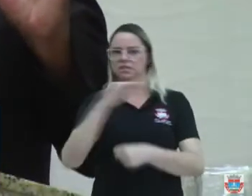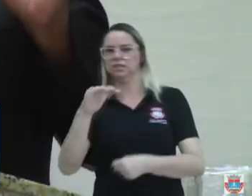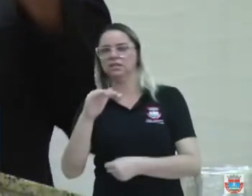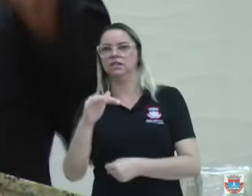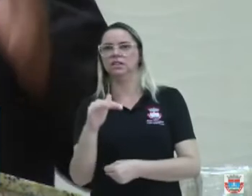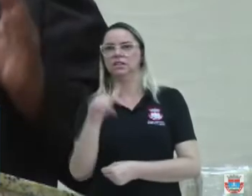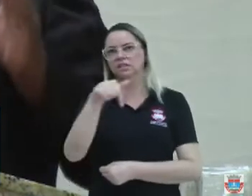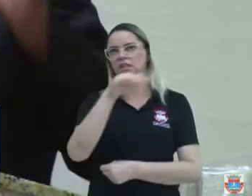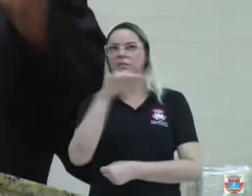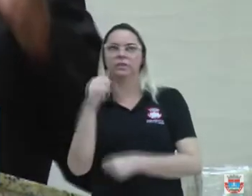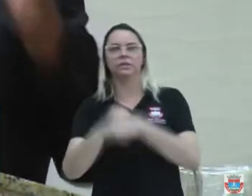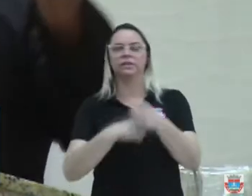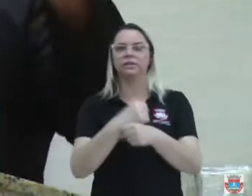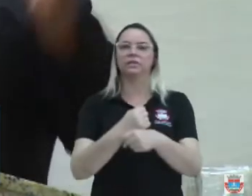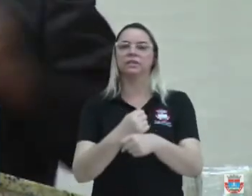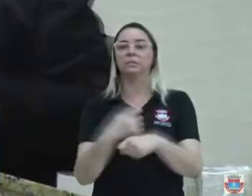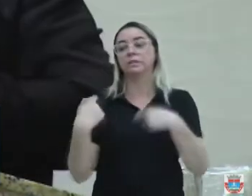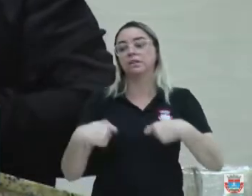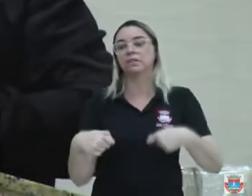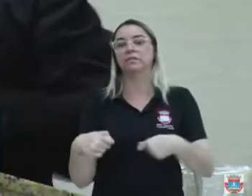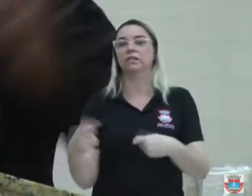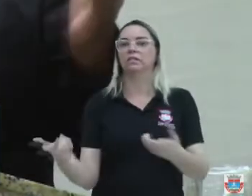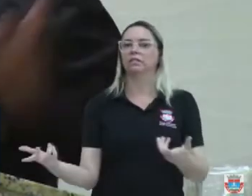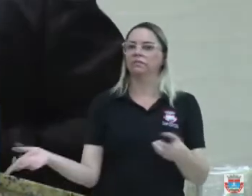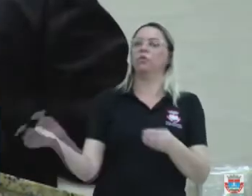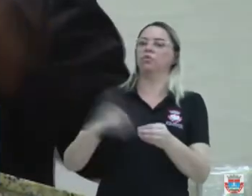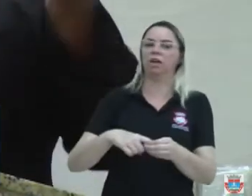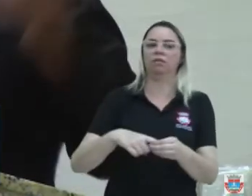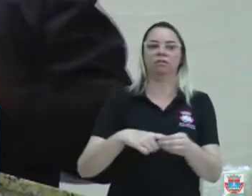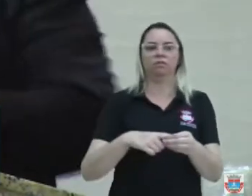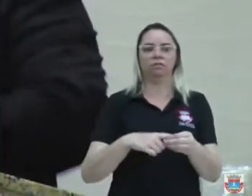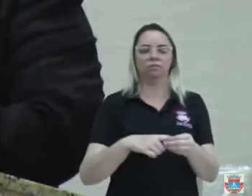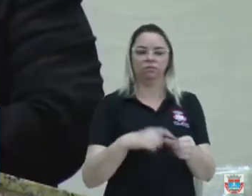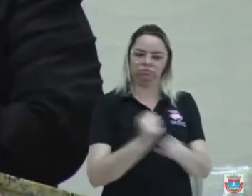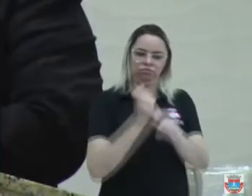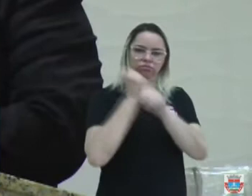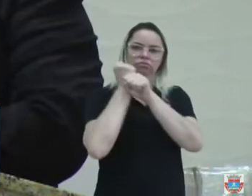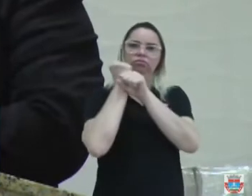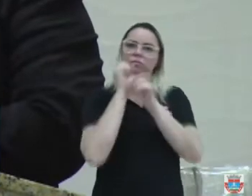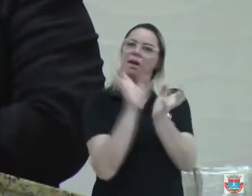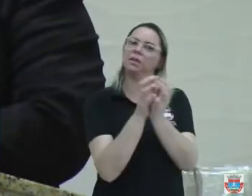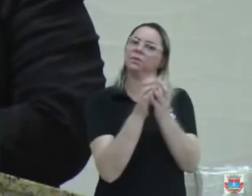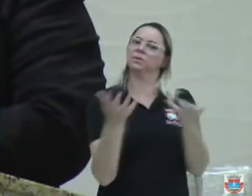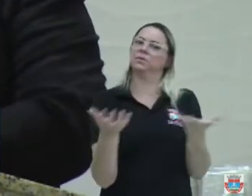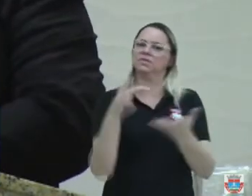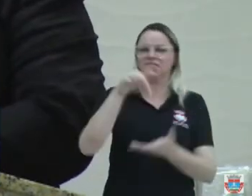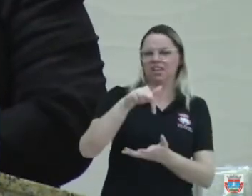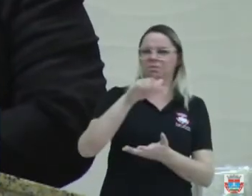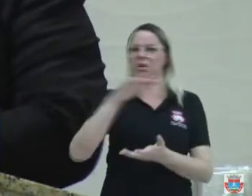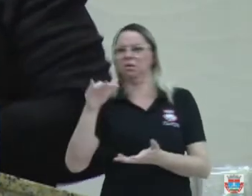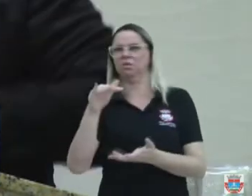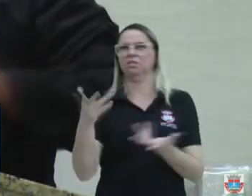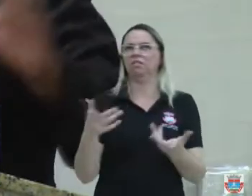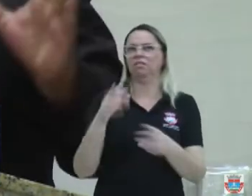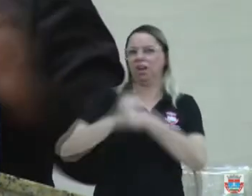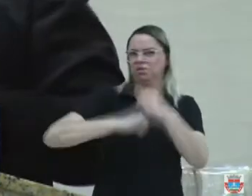que precisava retomar as obras em Pernambuco. 7 anos e meio, olha. Aí faltando 3 meses para a eleição,